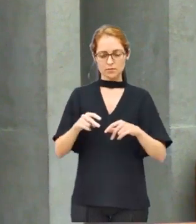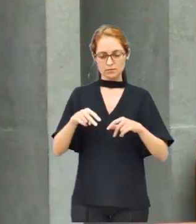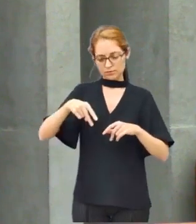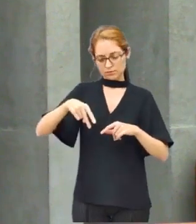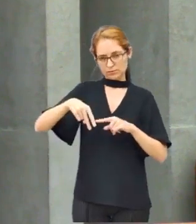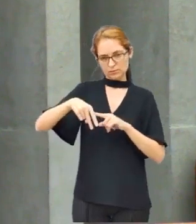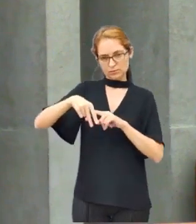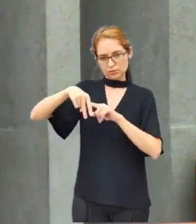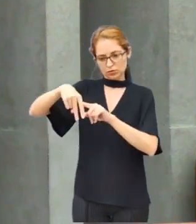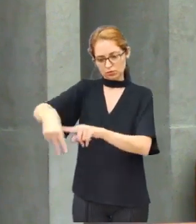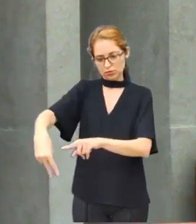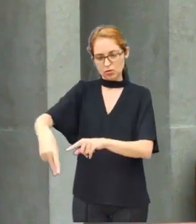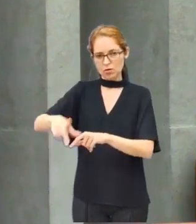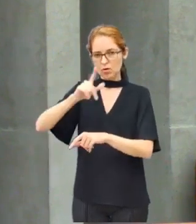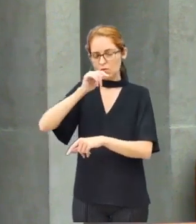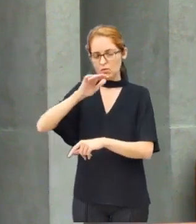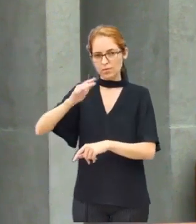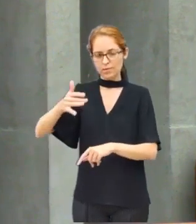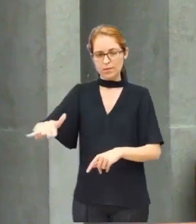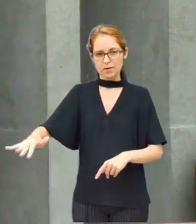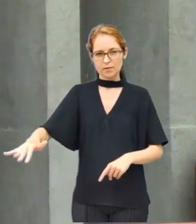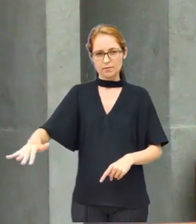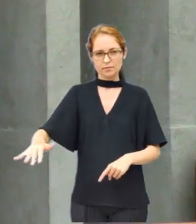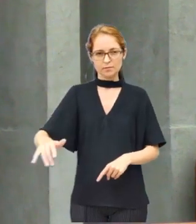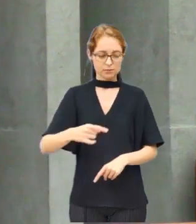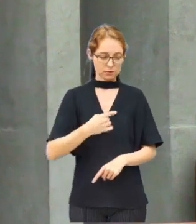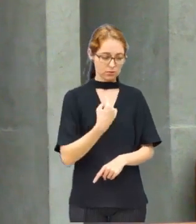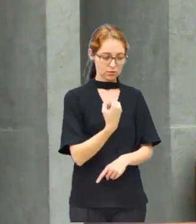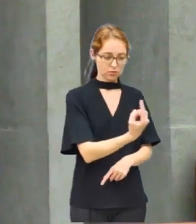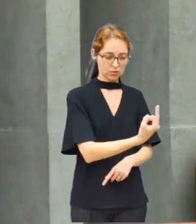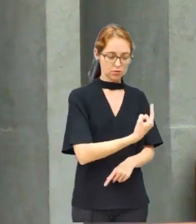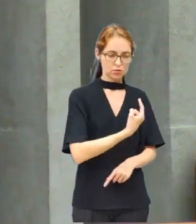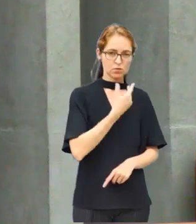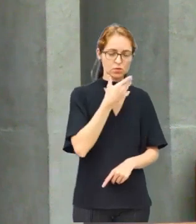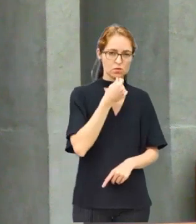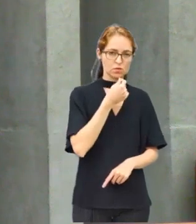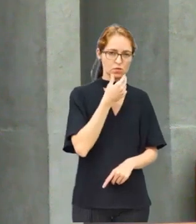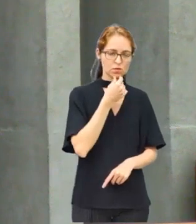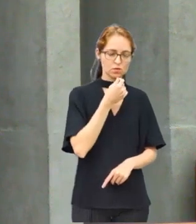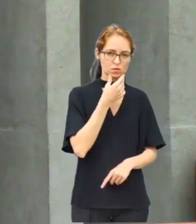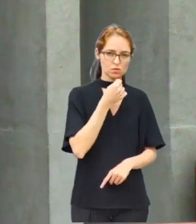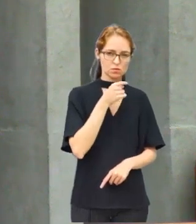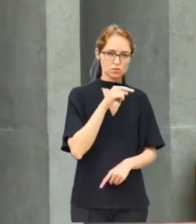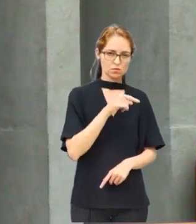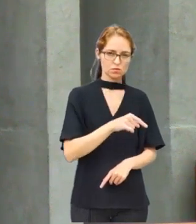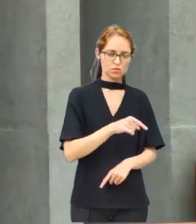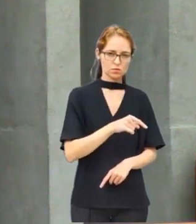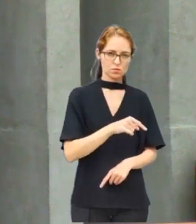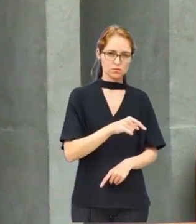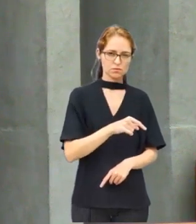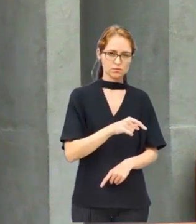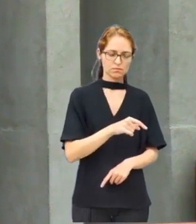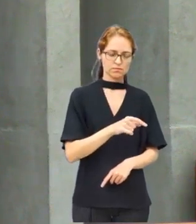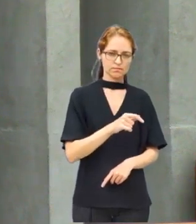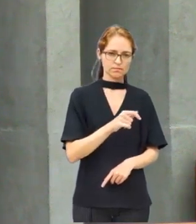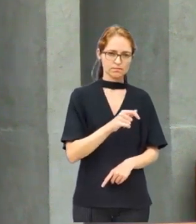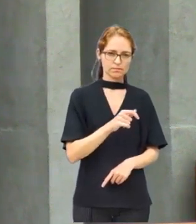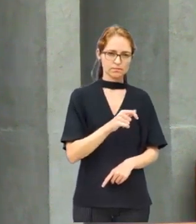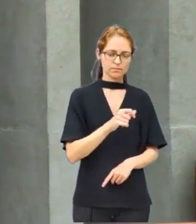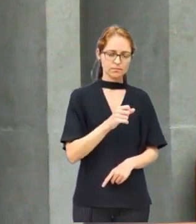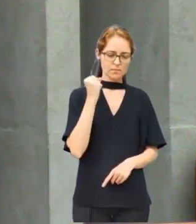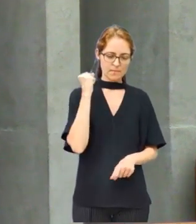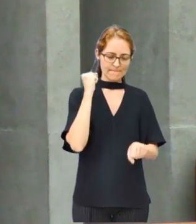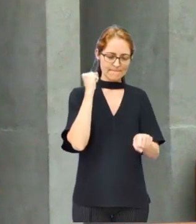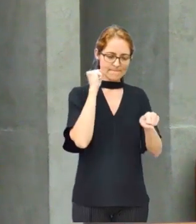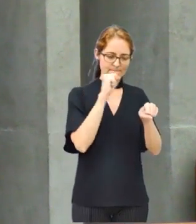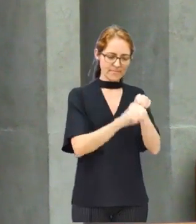então versículo 16, temeram pois esses homens em extremo ao Senhor e ofereceram sacrifícios ao Senhor e